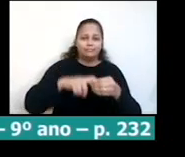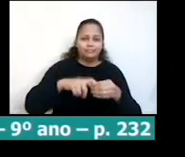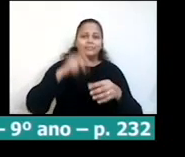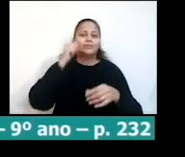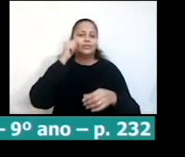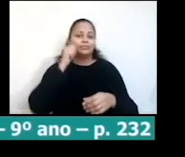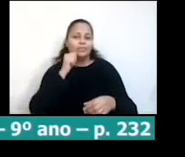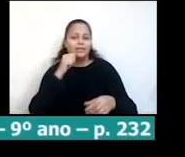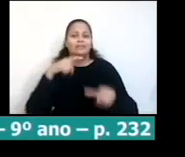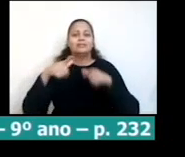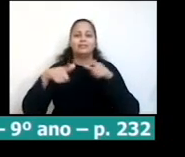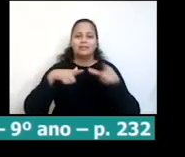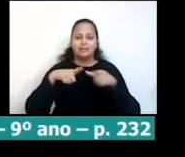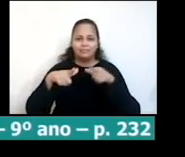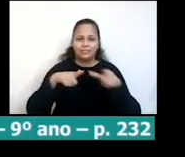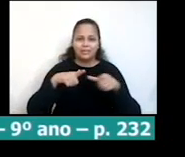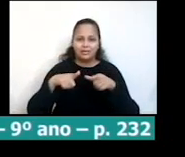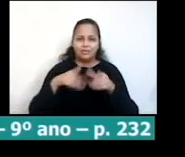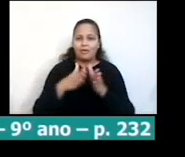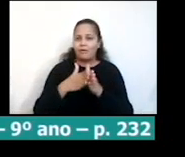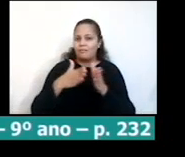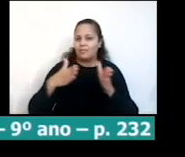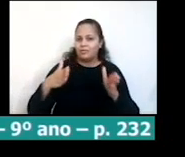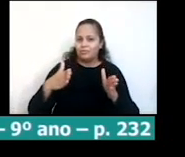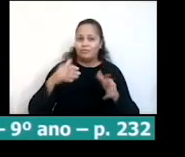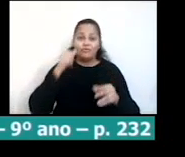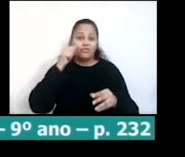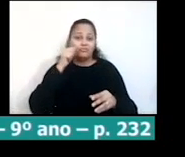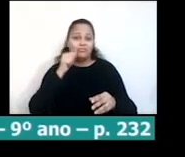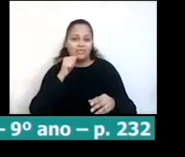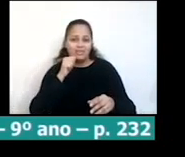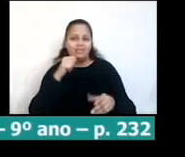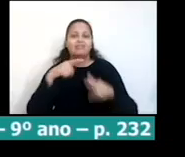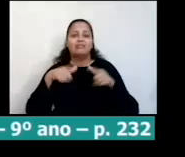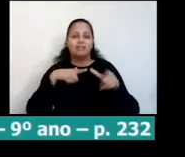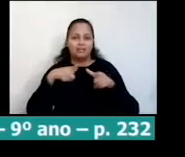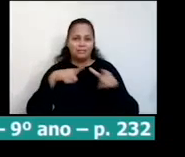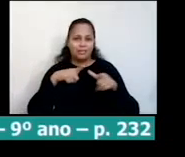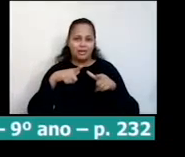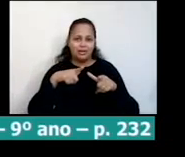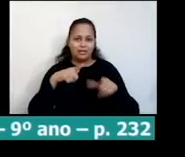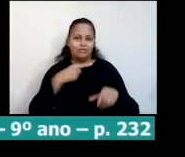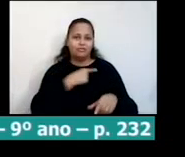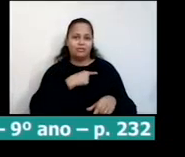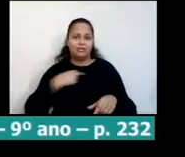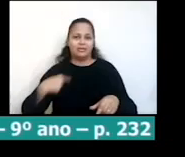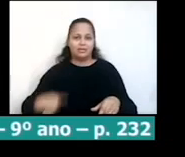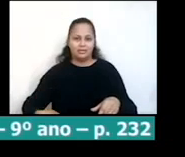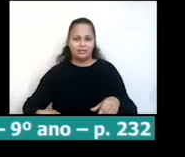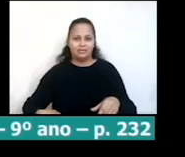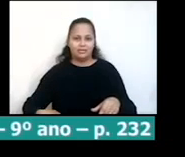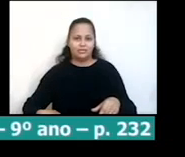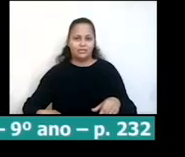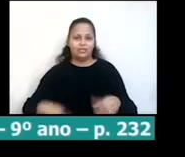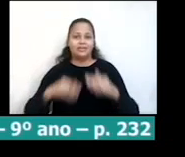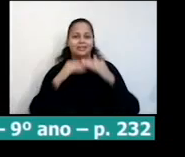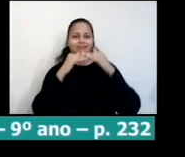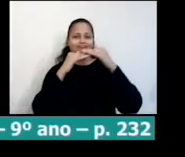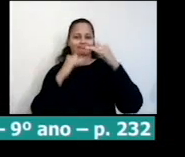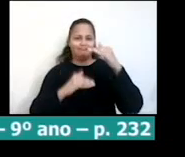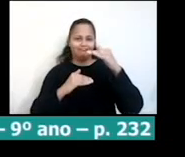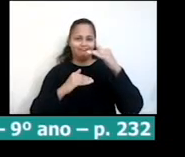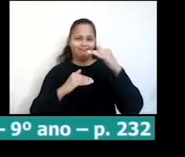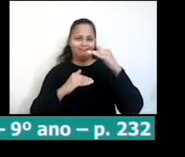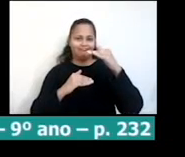mulheres no mercado de trabalho. Então, o mercado de trabalho feminino aumentou, certo? Isso fez com que acontecesse o quê? A as quedas